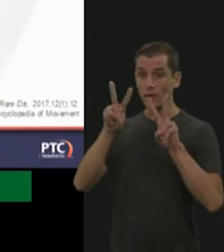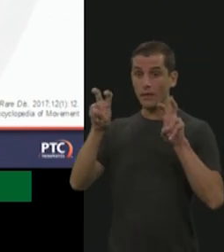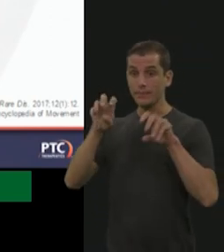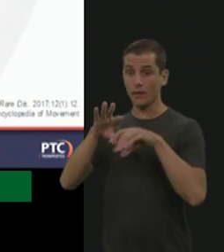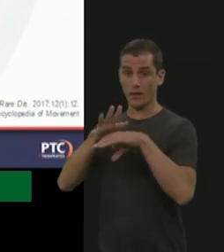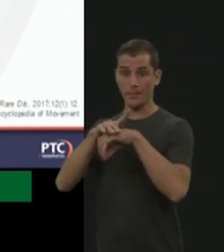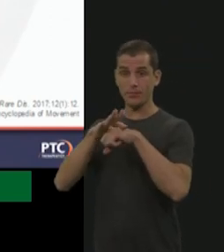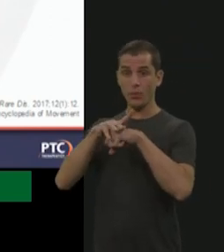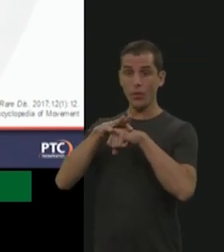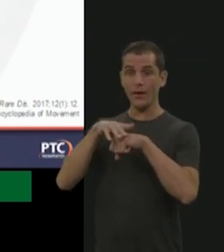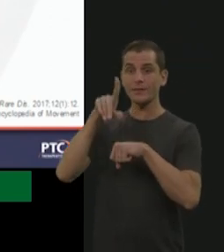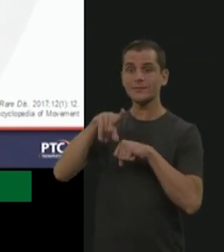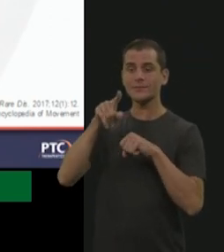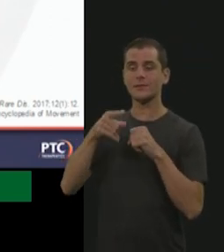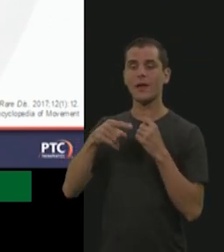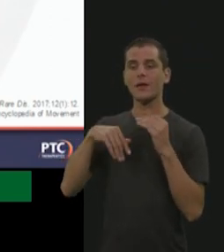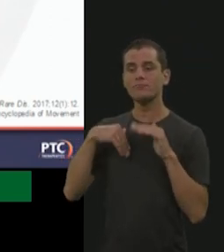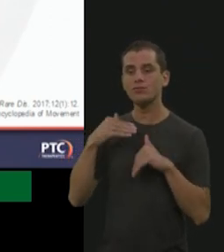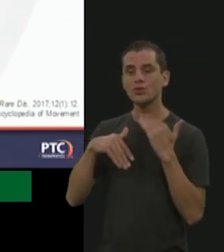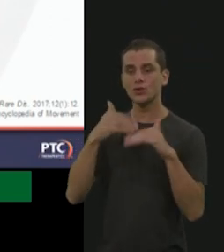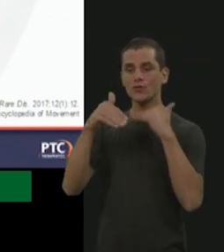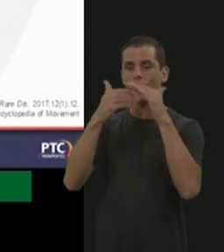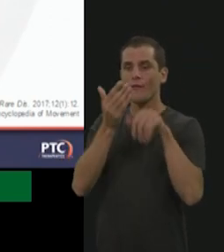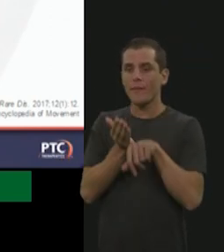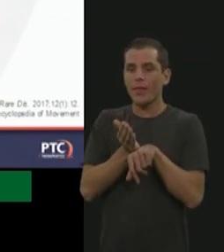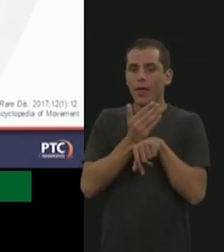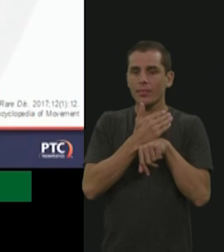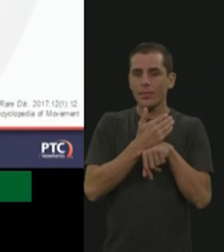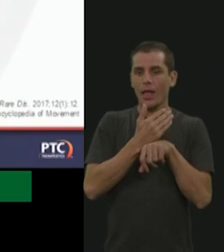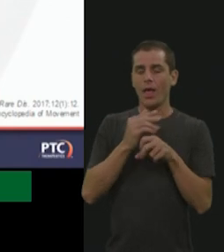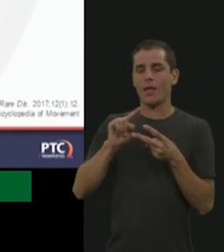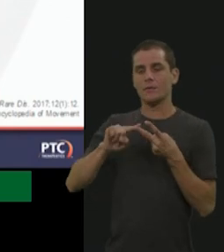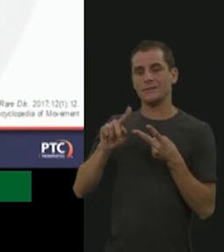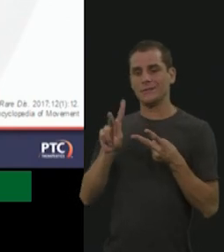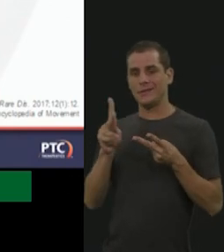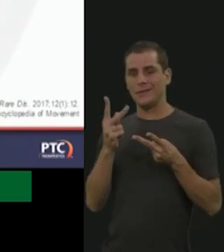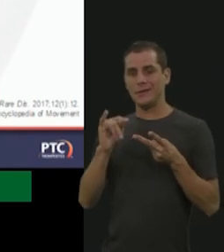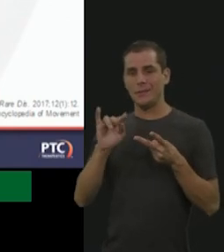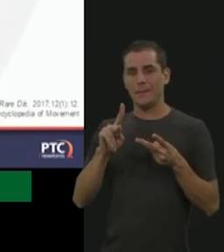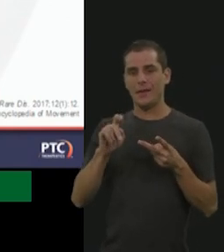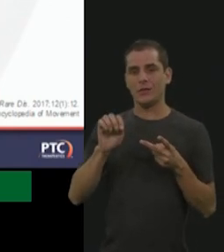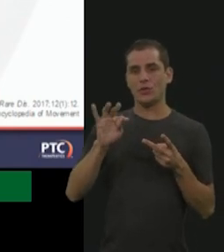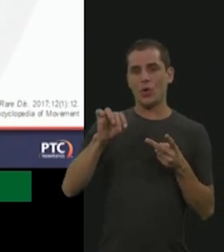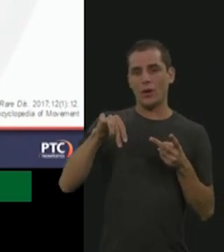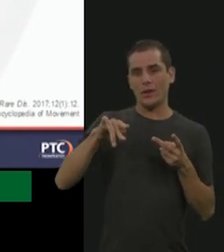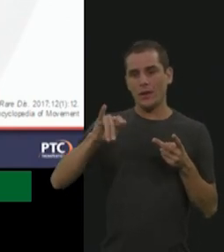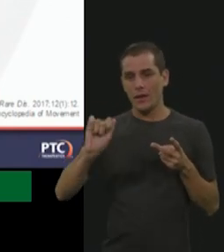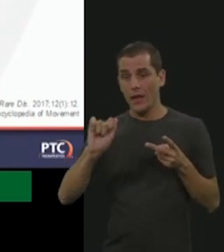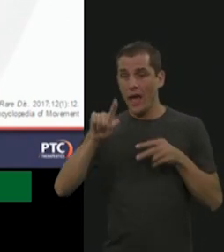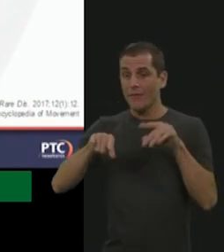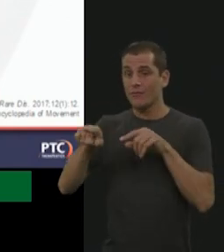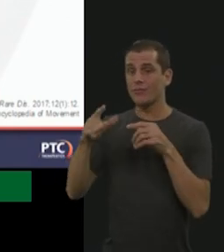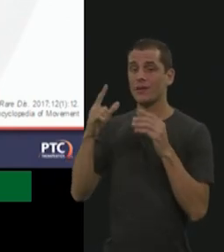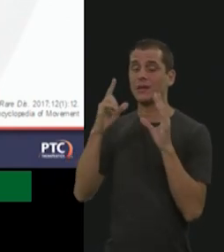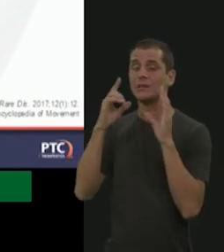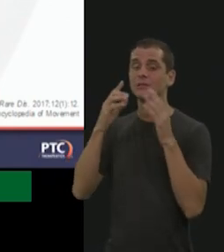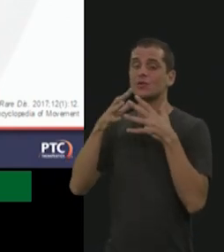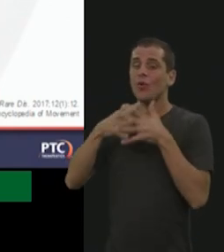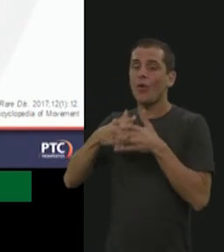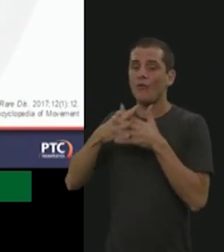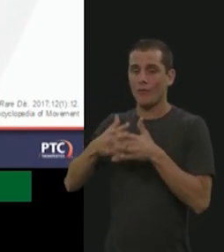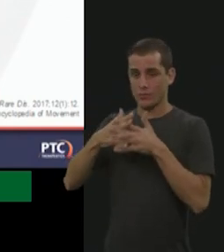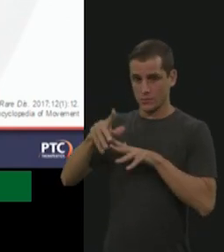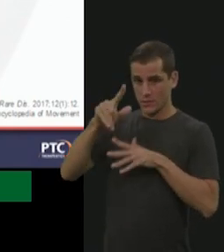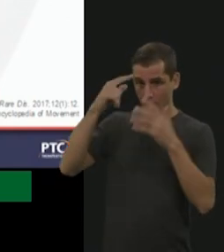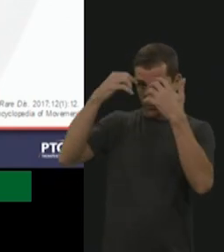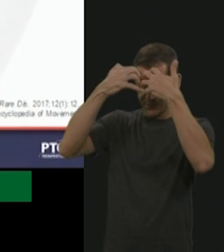do desenvolvimento, hipotonia, natureza não progressiva, muitas vezes confundida com paralisia cerebral e doença neuromuscular. Então, muitas